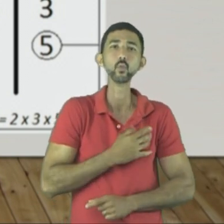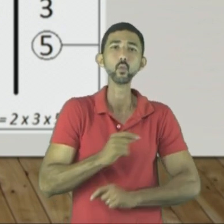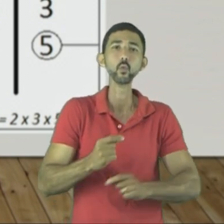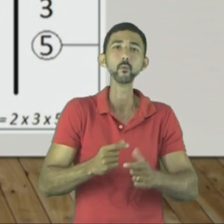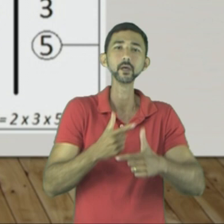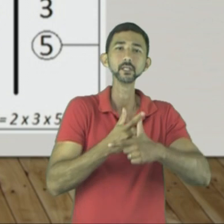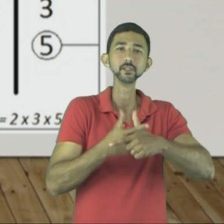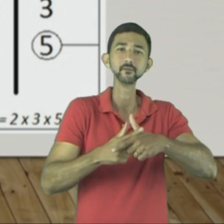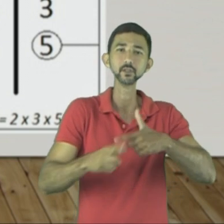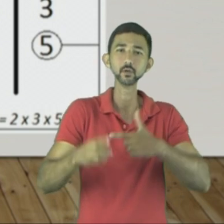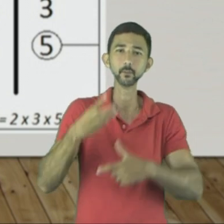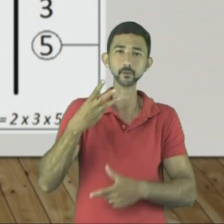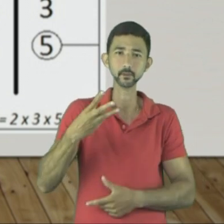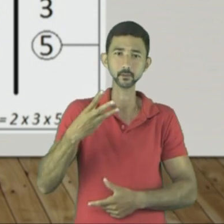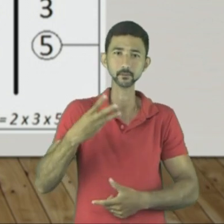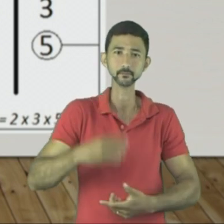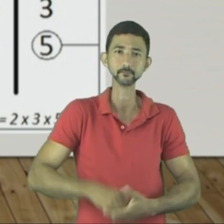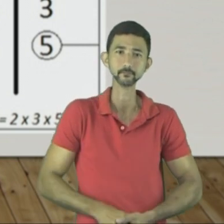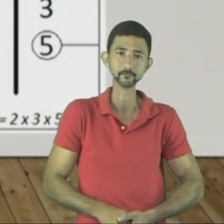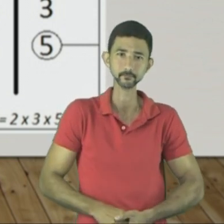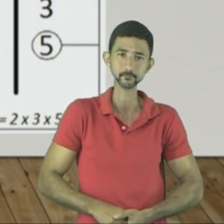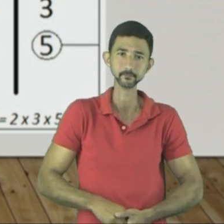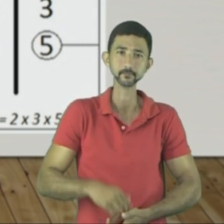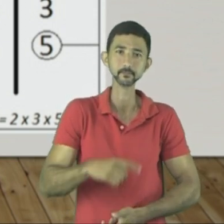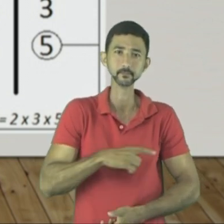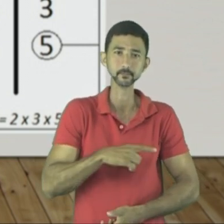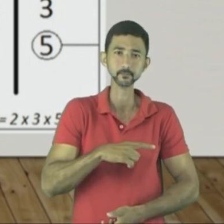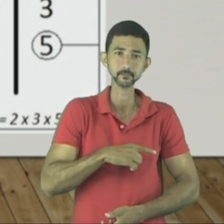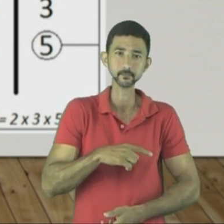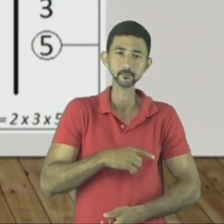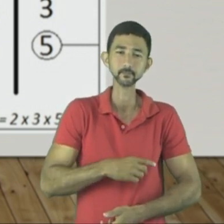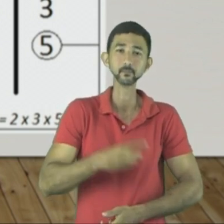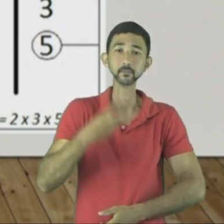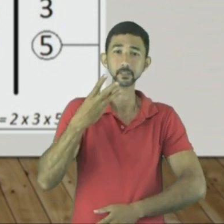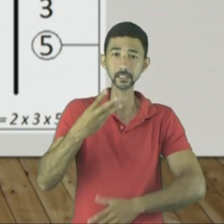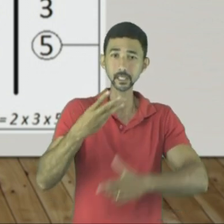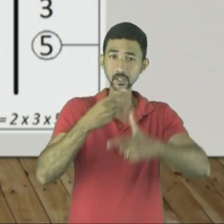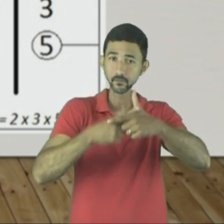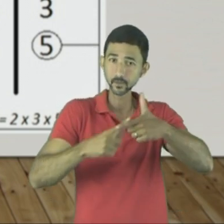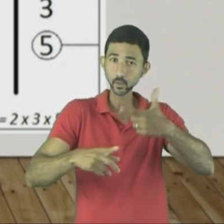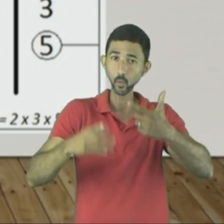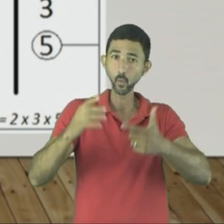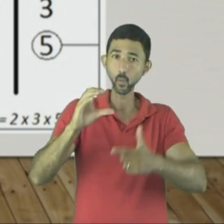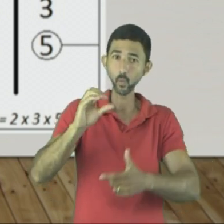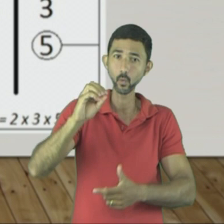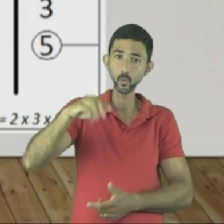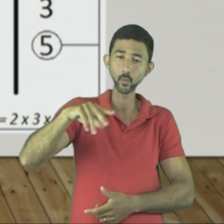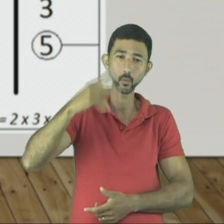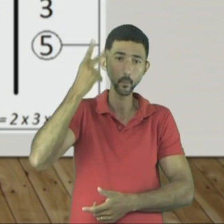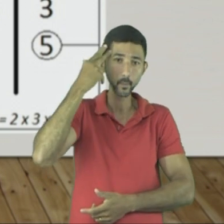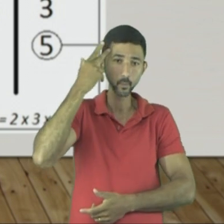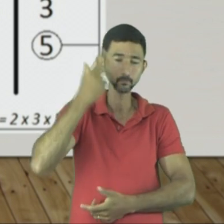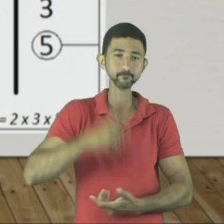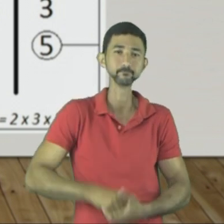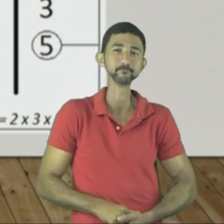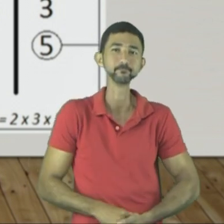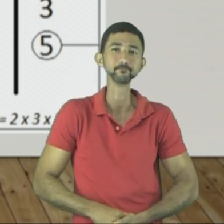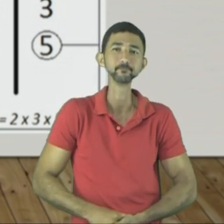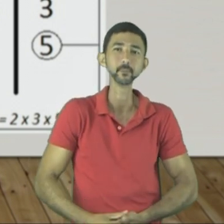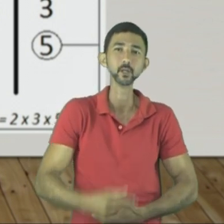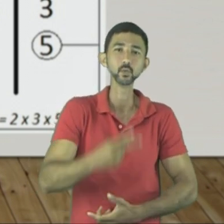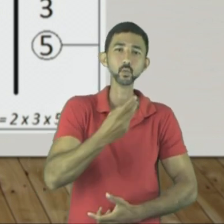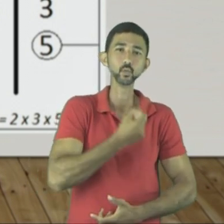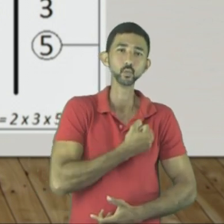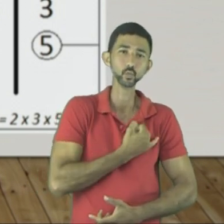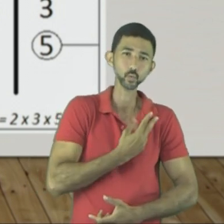números divisíveis por 3. Tá? Então 3 é divisor comum. Então eu tenho 2, tenho